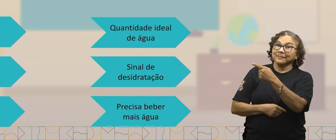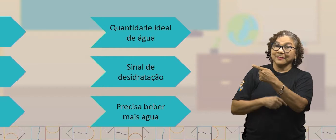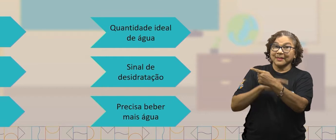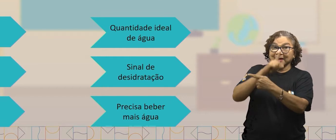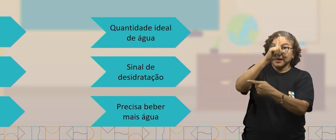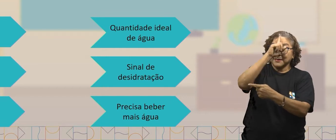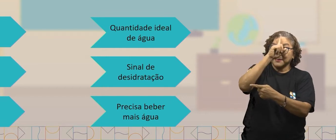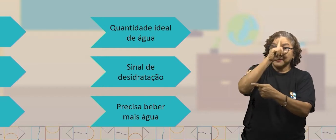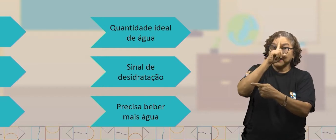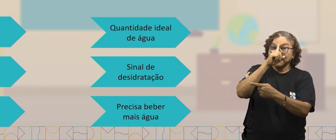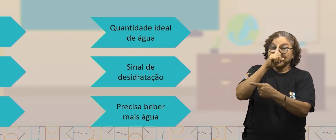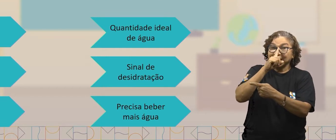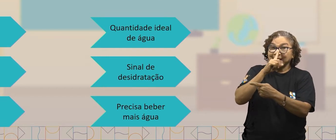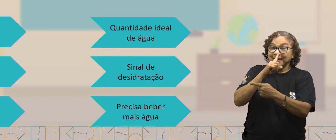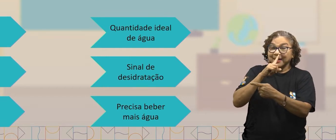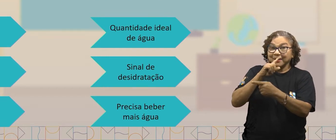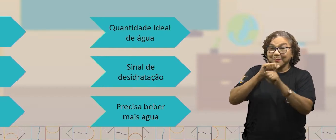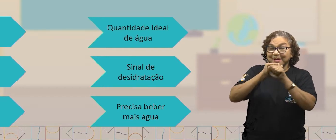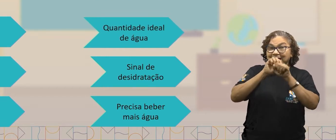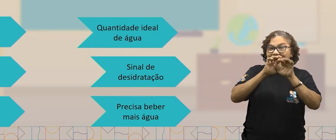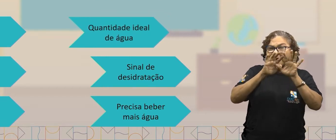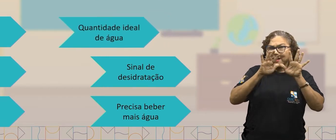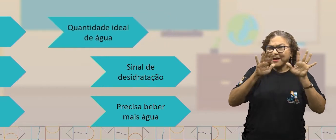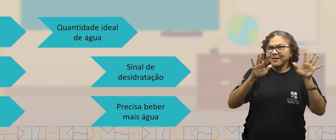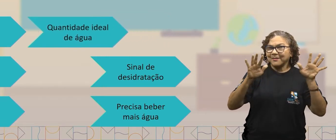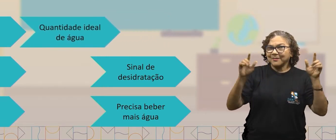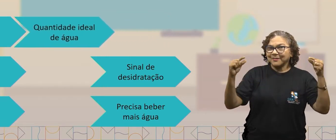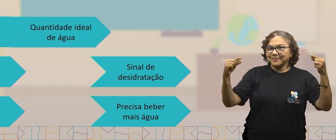Amarelo claro encaixa com